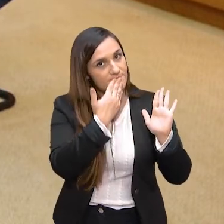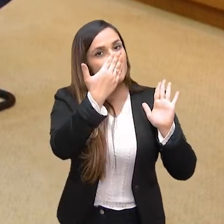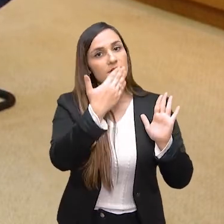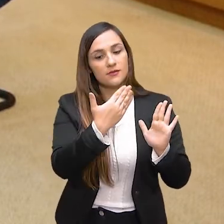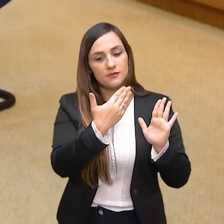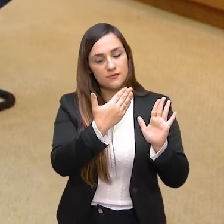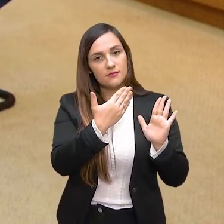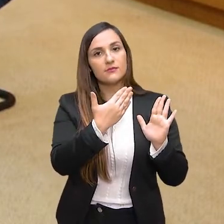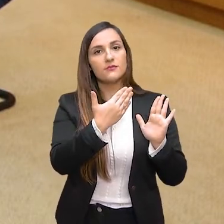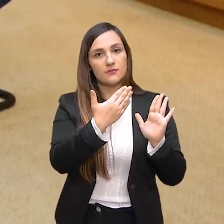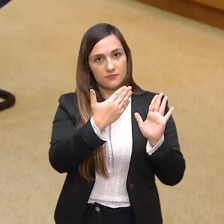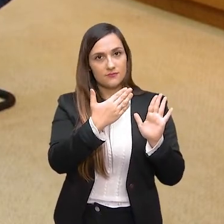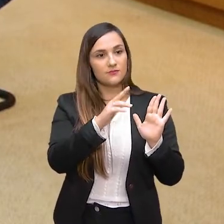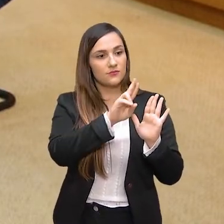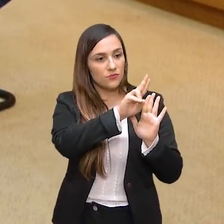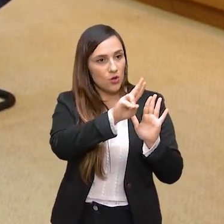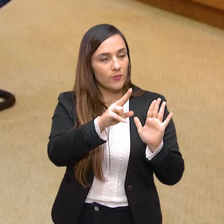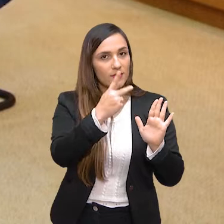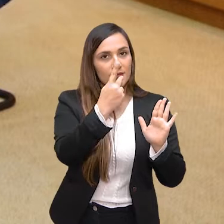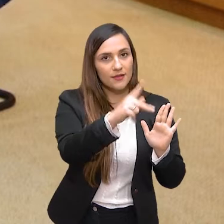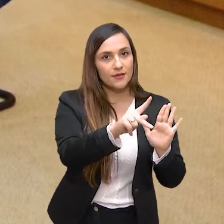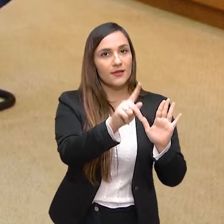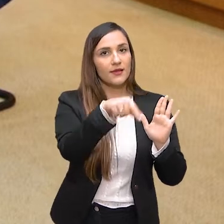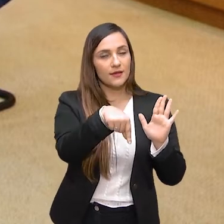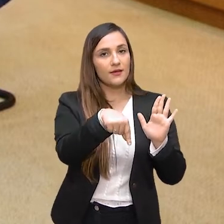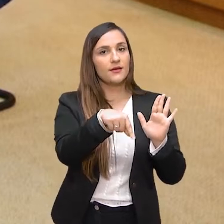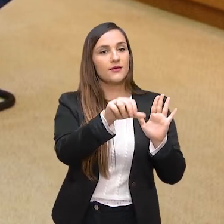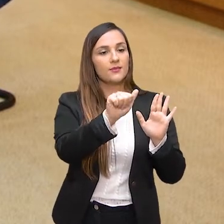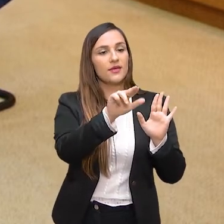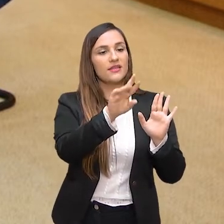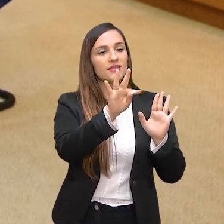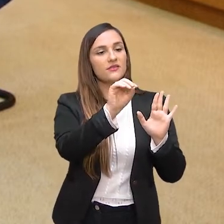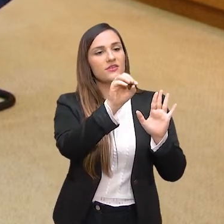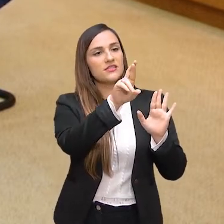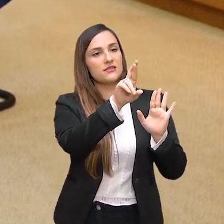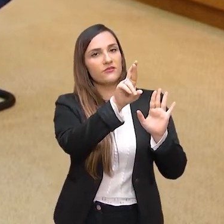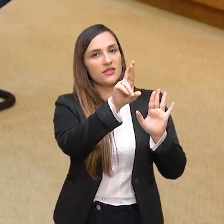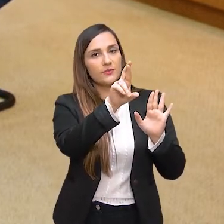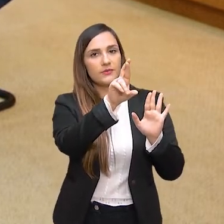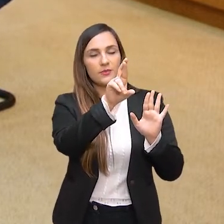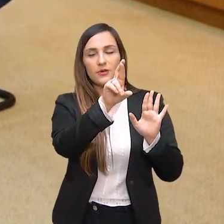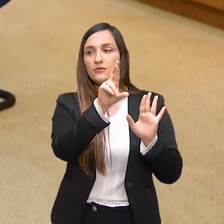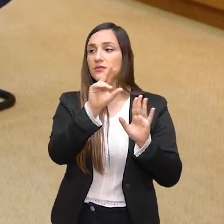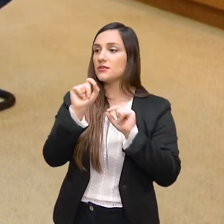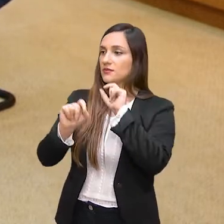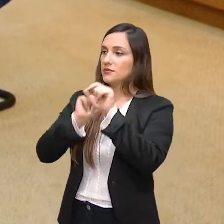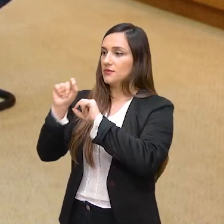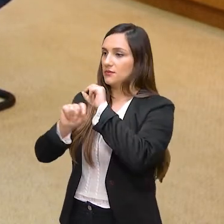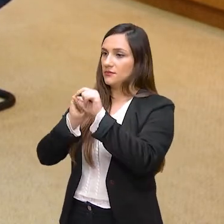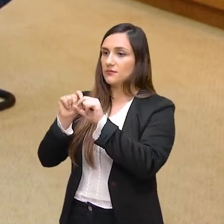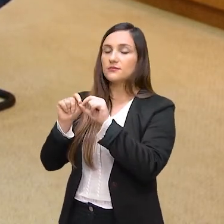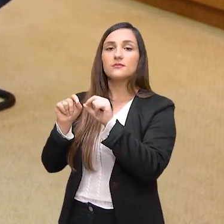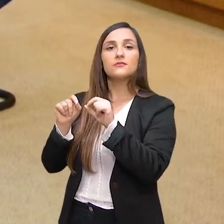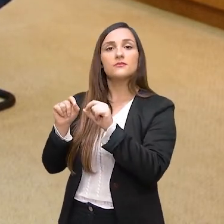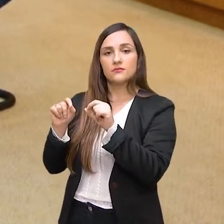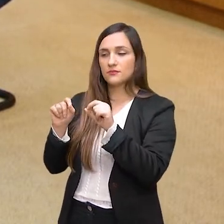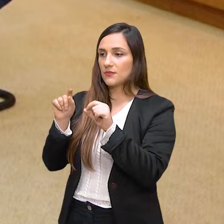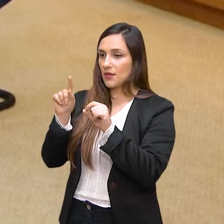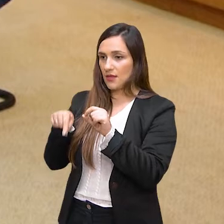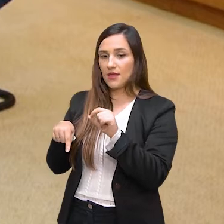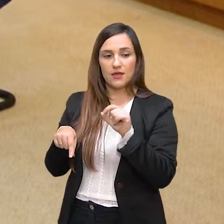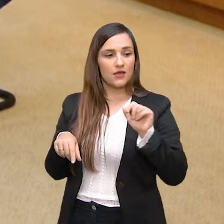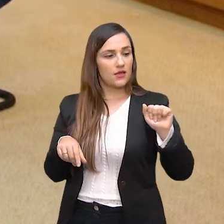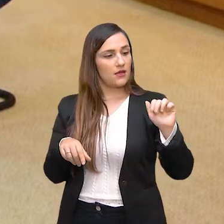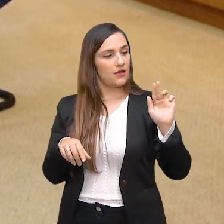que propõe a demanda, que propõe a ação. Então, o nome correto técnico é autor. A gente tem assistido aí ultimamente, numa